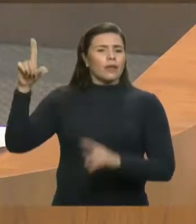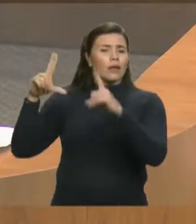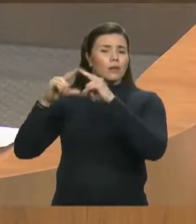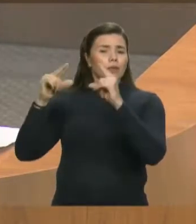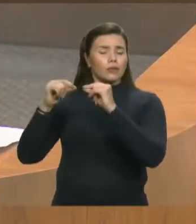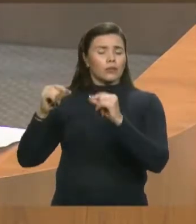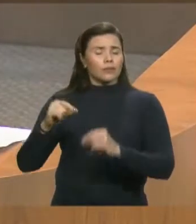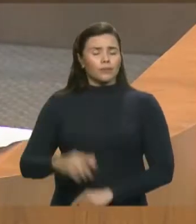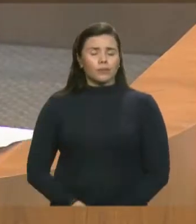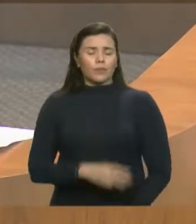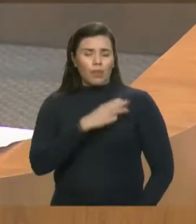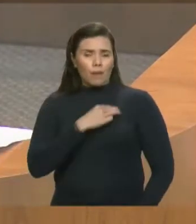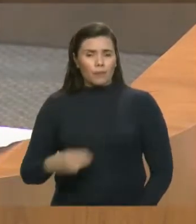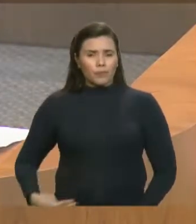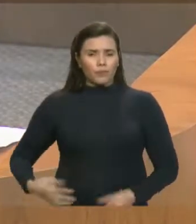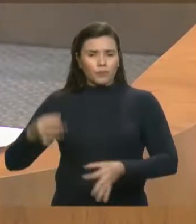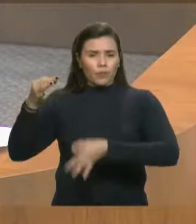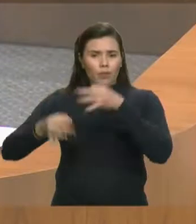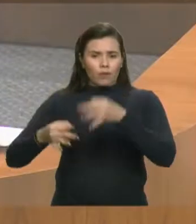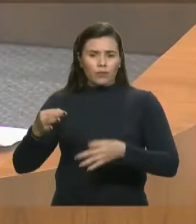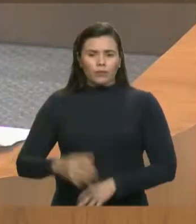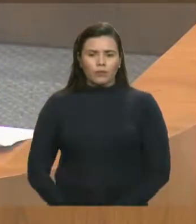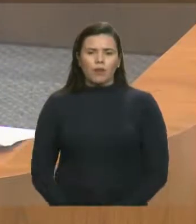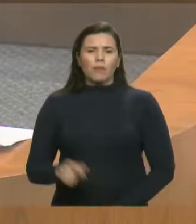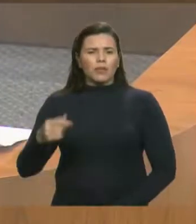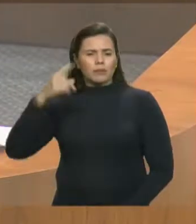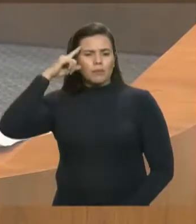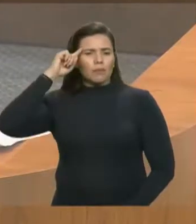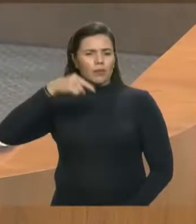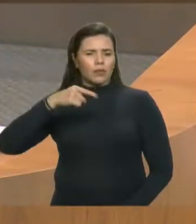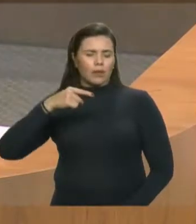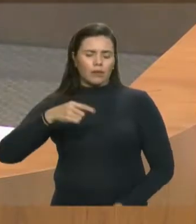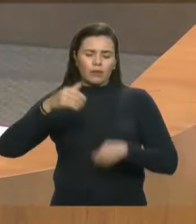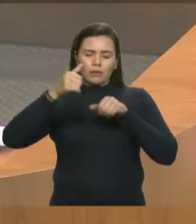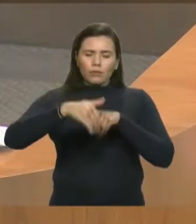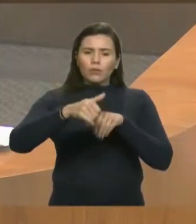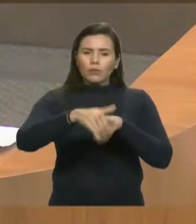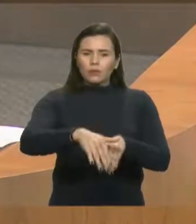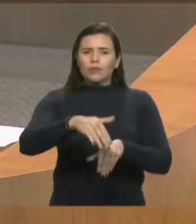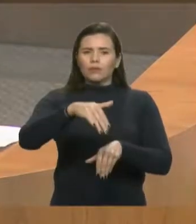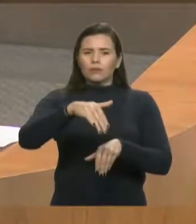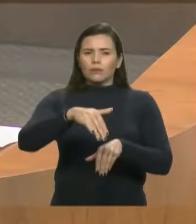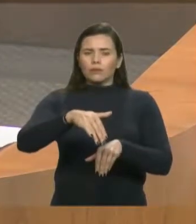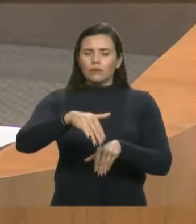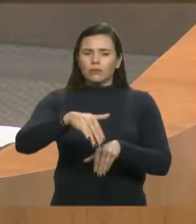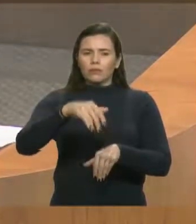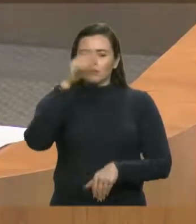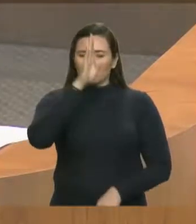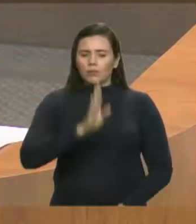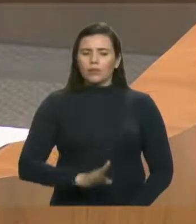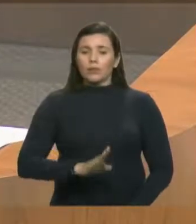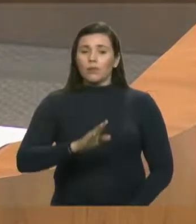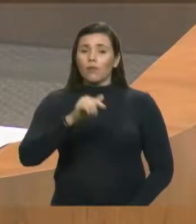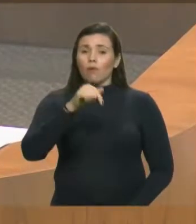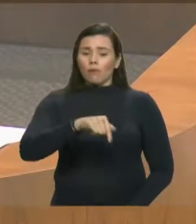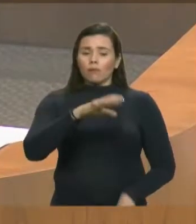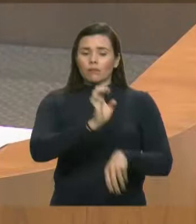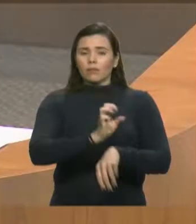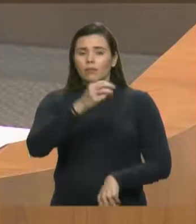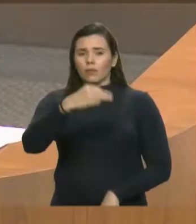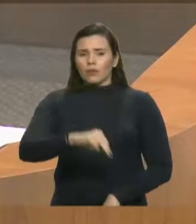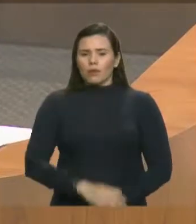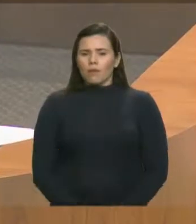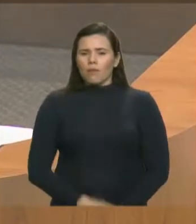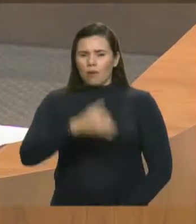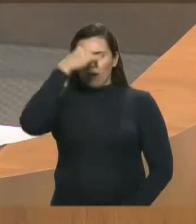Polícia Federal e, principalmente, mandar a Força Nacional para que possa reprimir